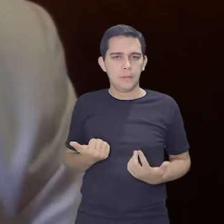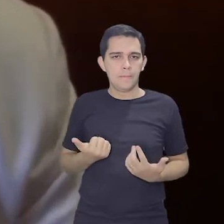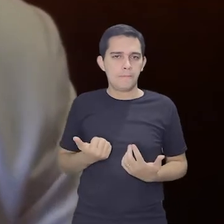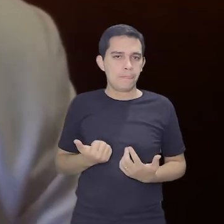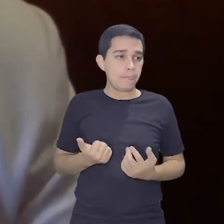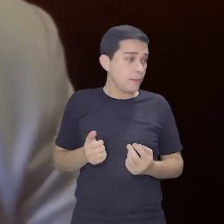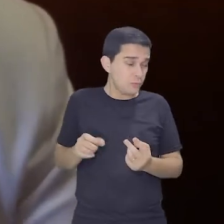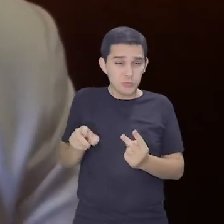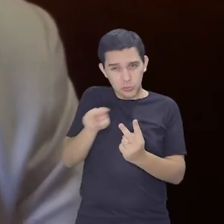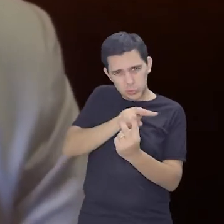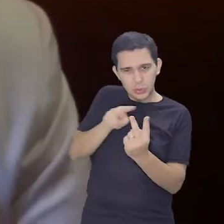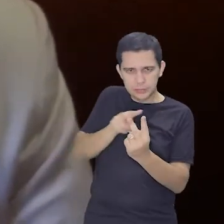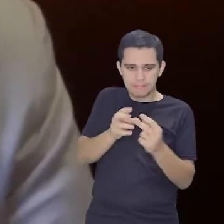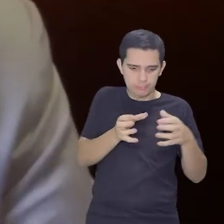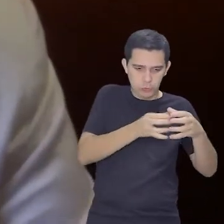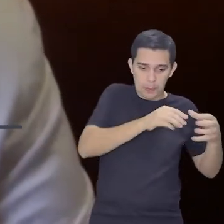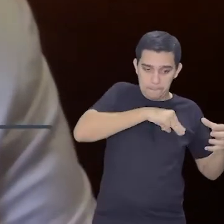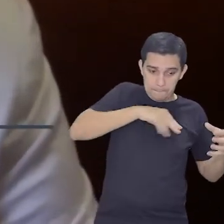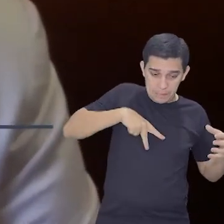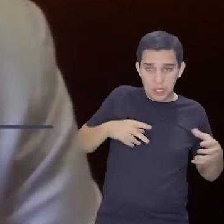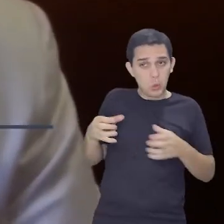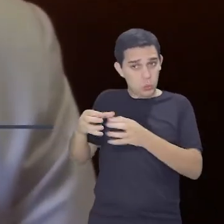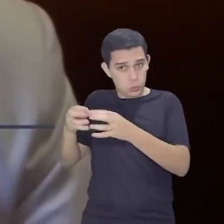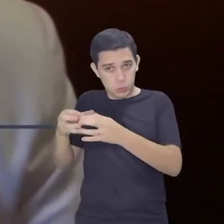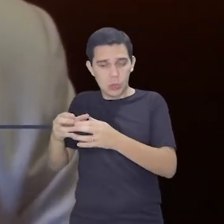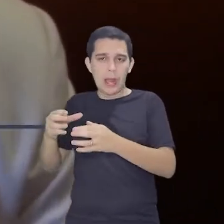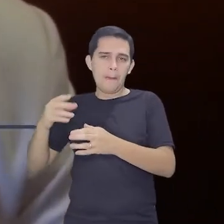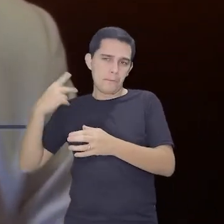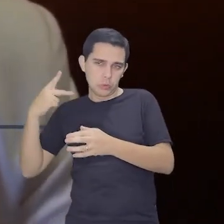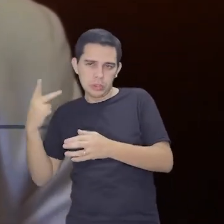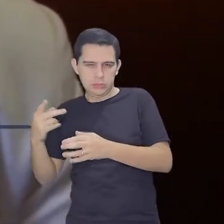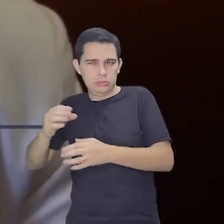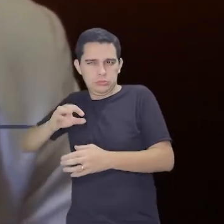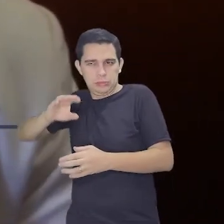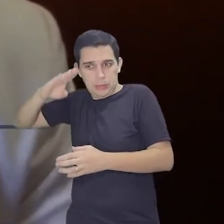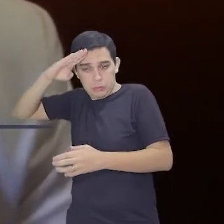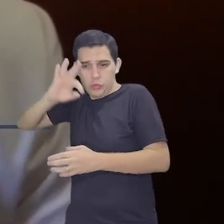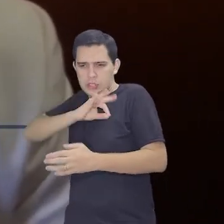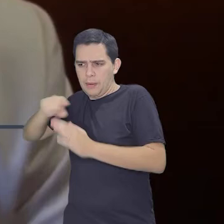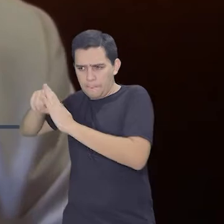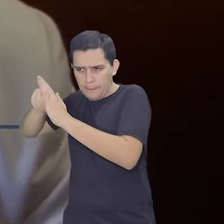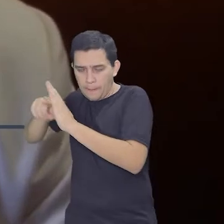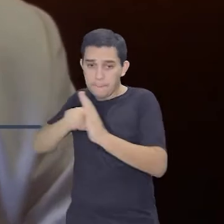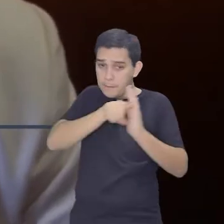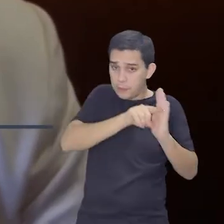que prazo, né, mas encerrada essa parte de instrução, vai haver um